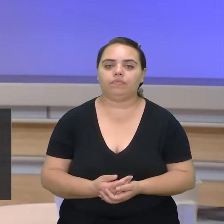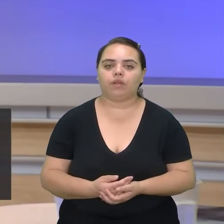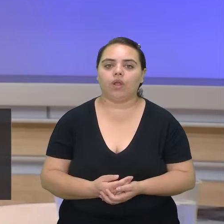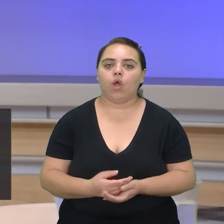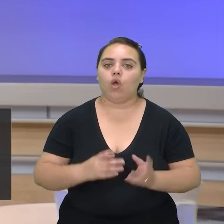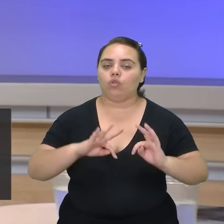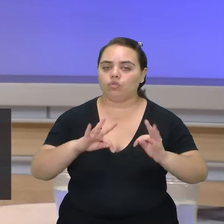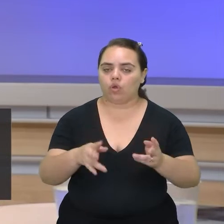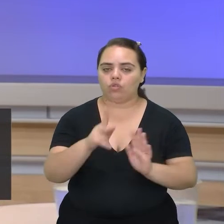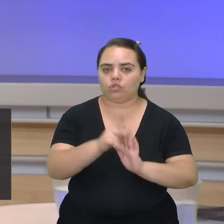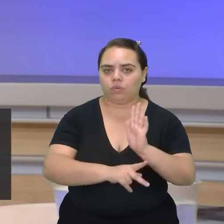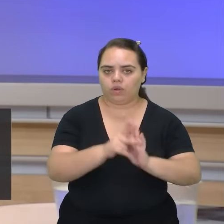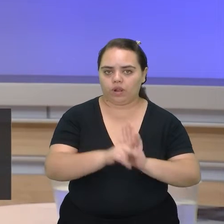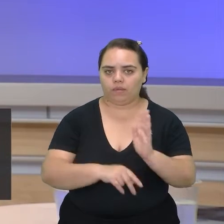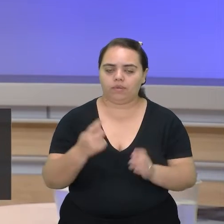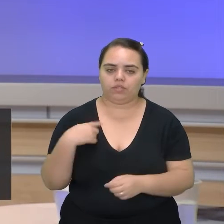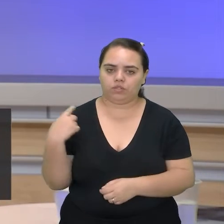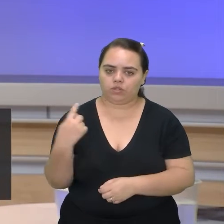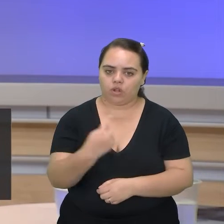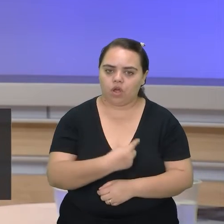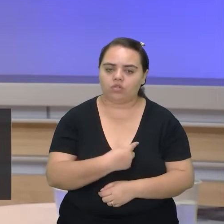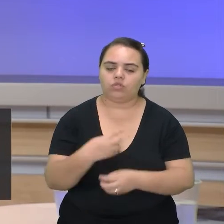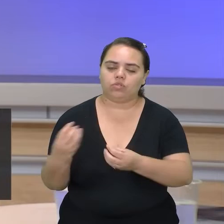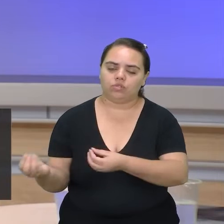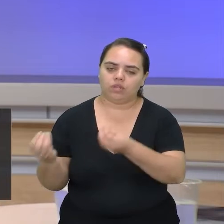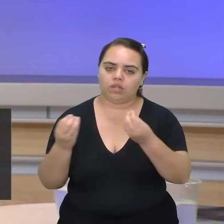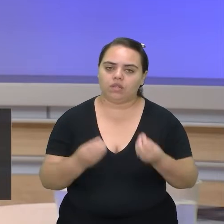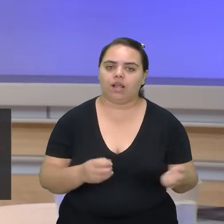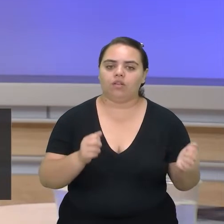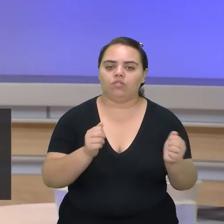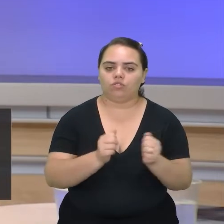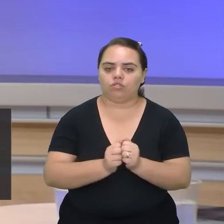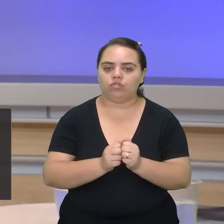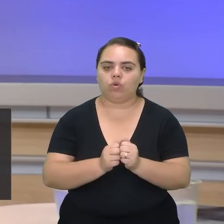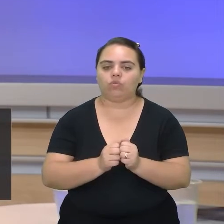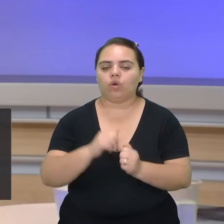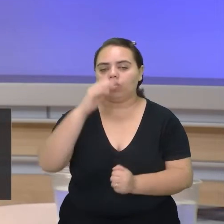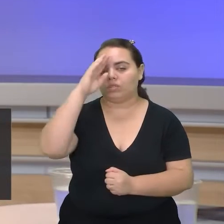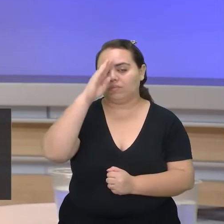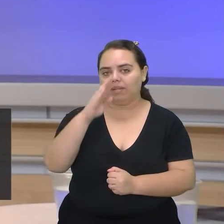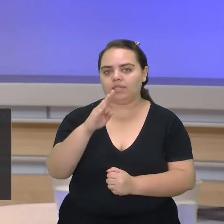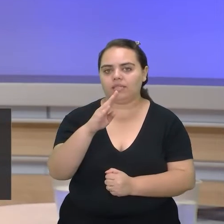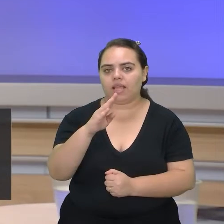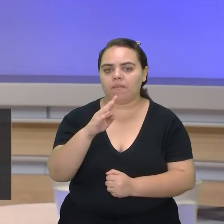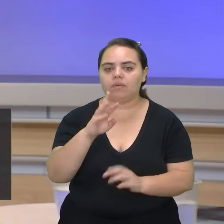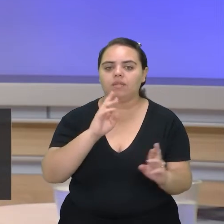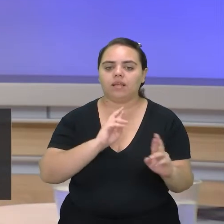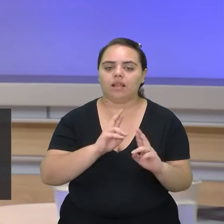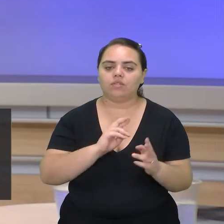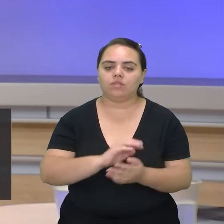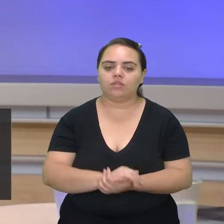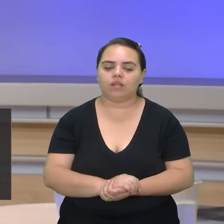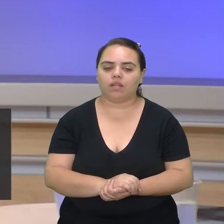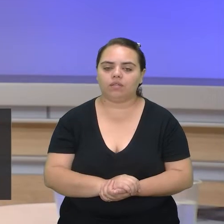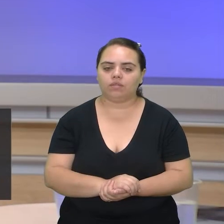todos os nossos programas, né, trazem consigo alguns princípios relacionados, alguns,